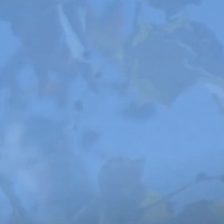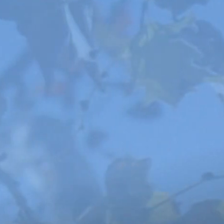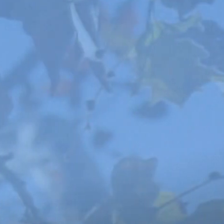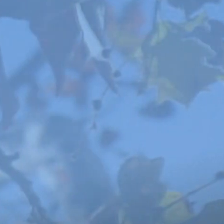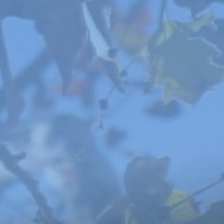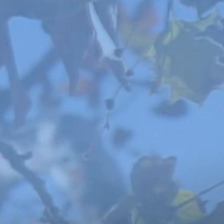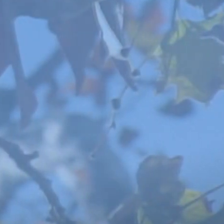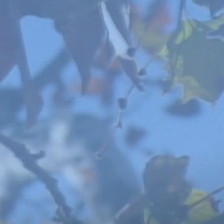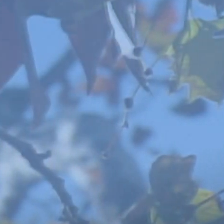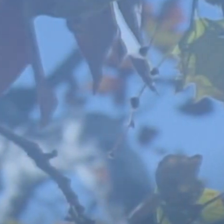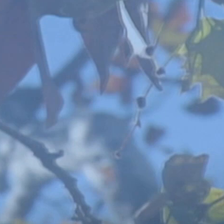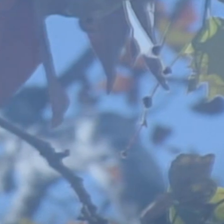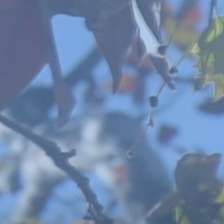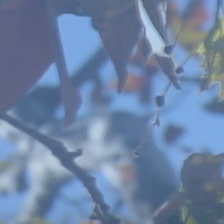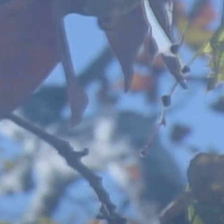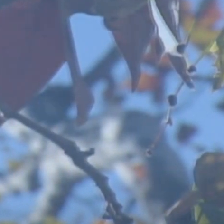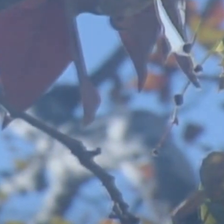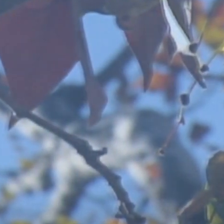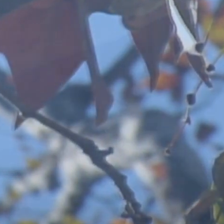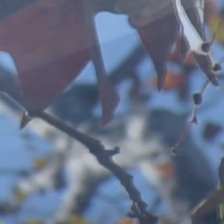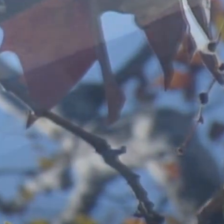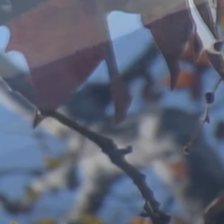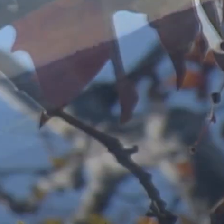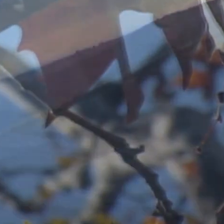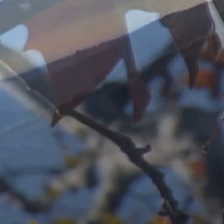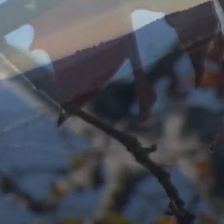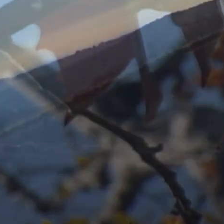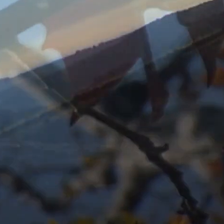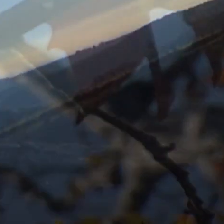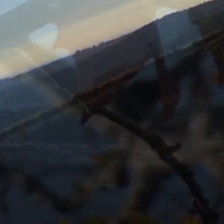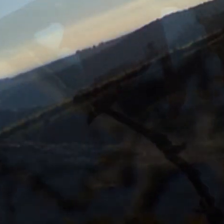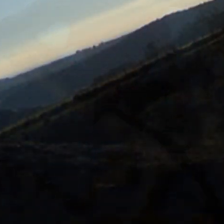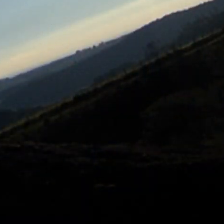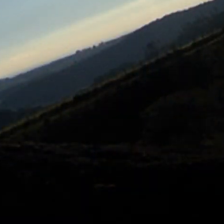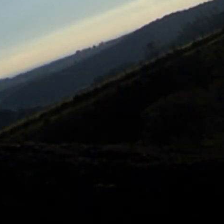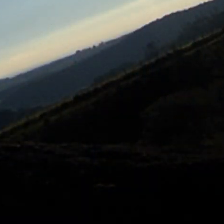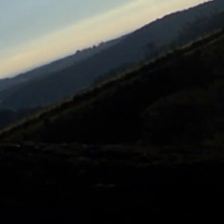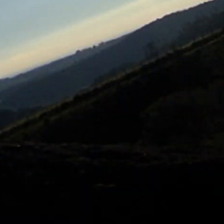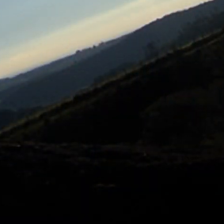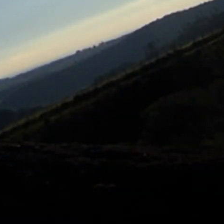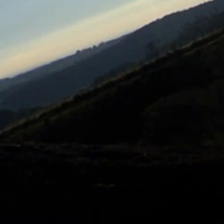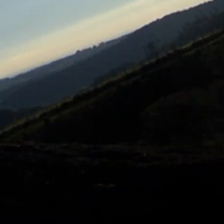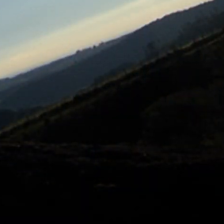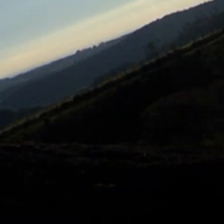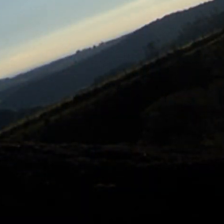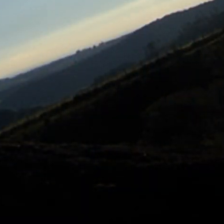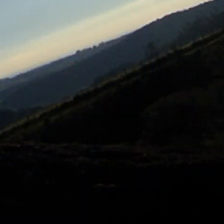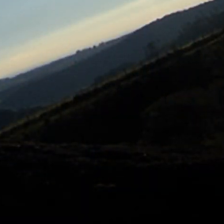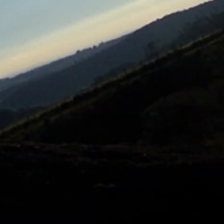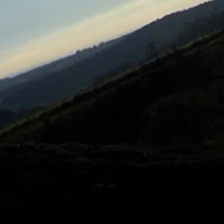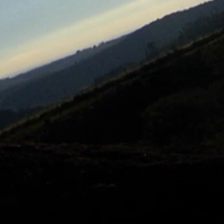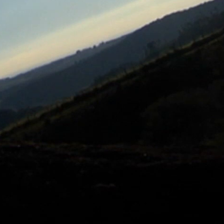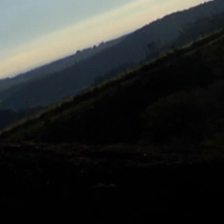pois só alguns assim conseguem